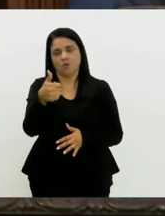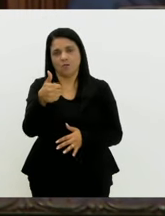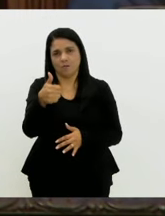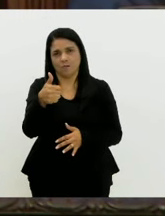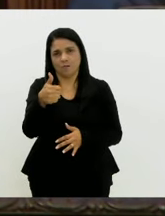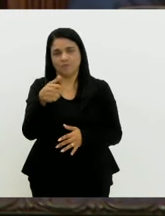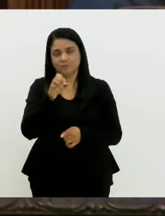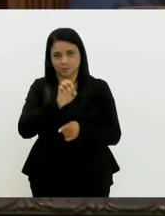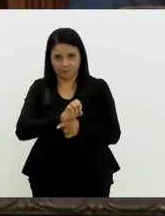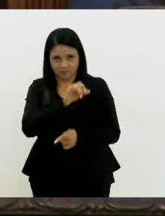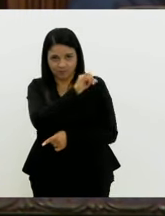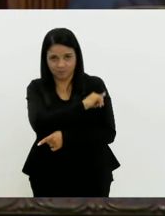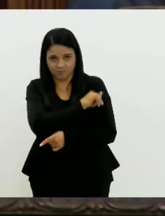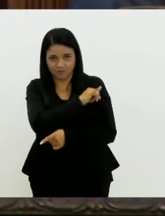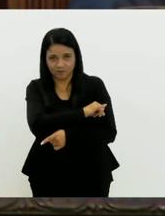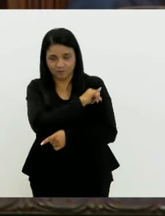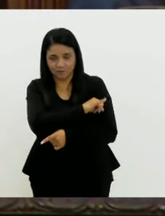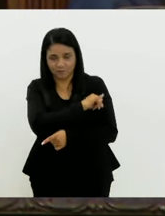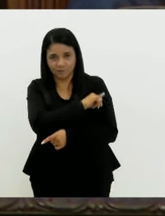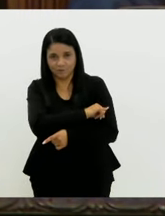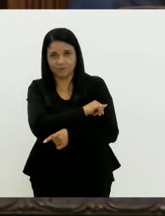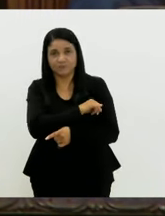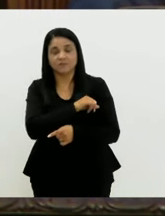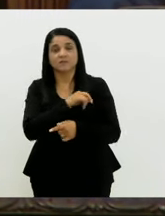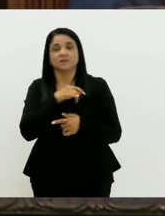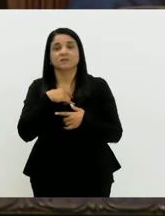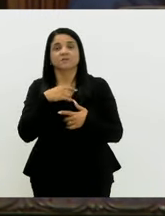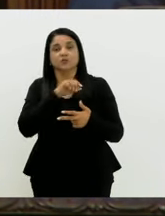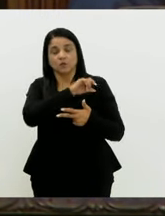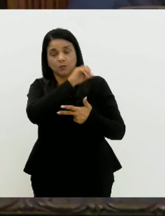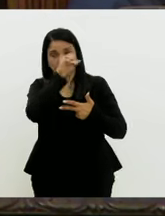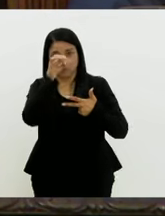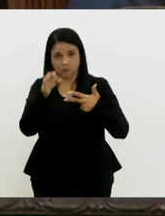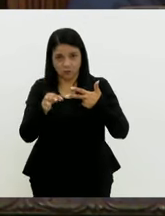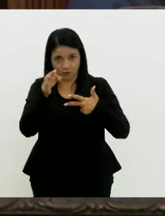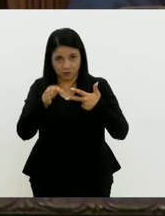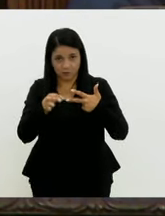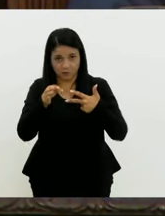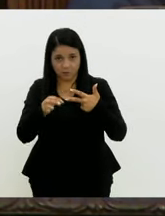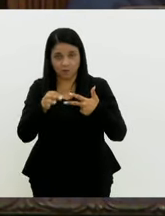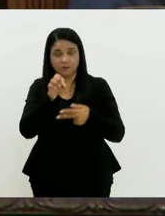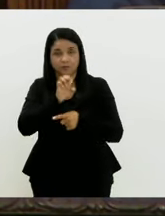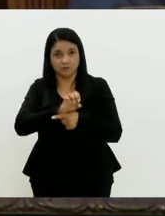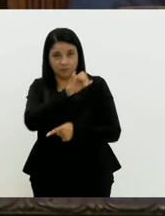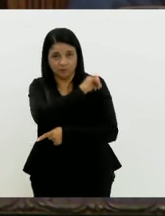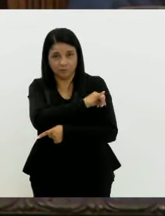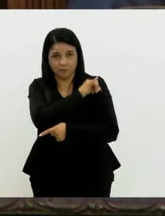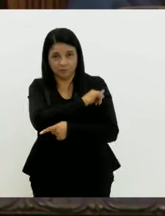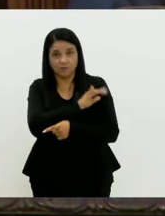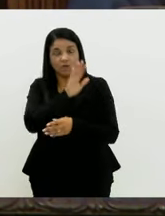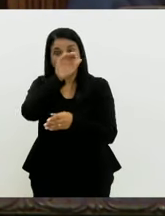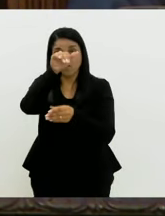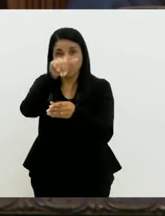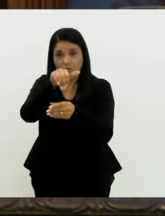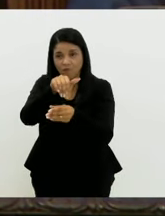Estado. Recebam do Poder Judiciário do Estado do Rio votos